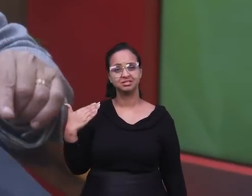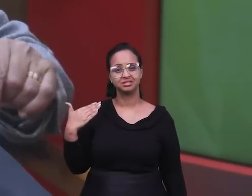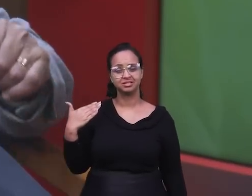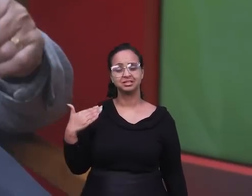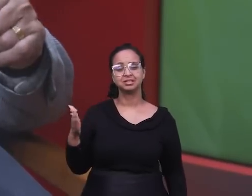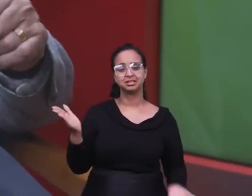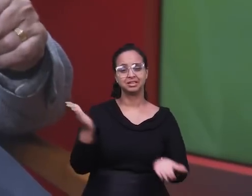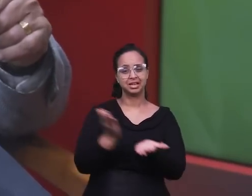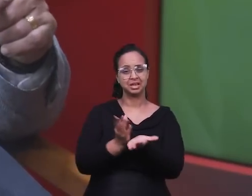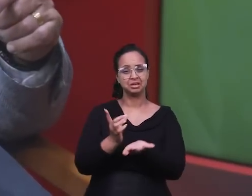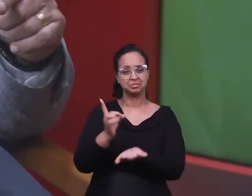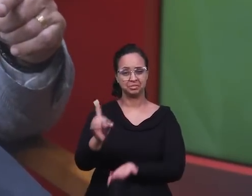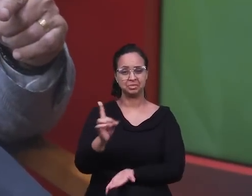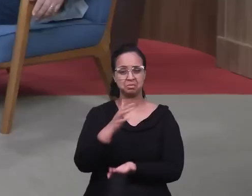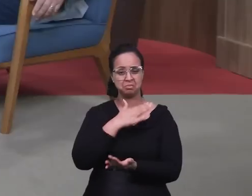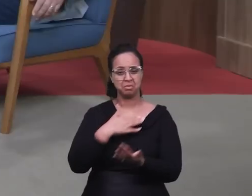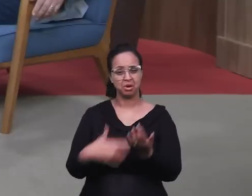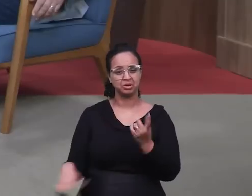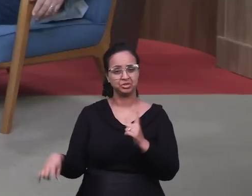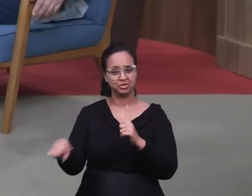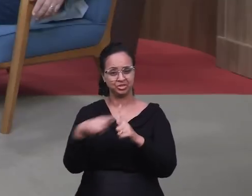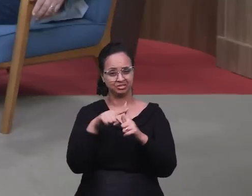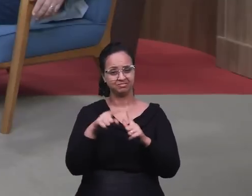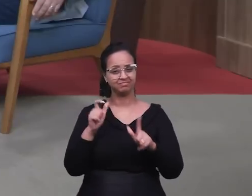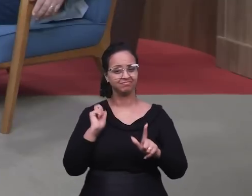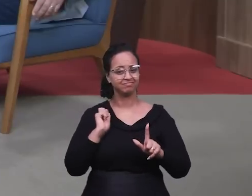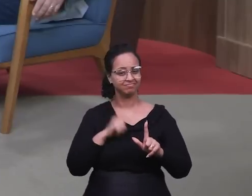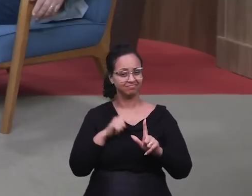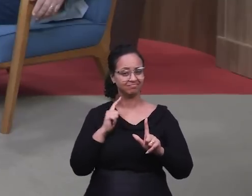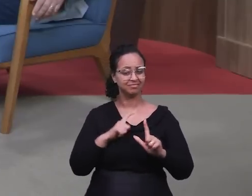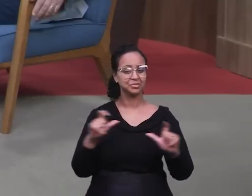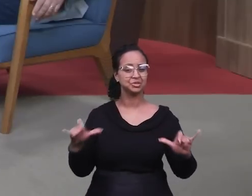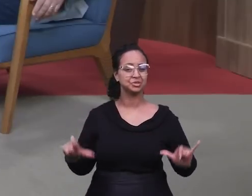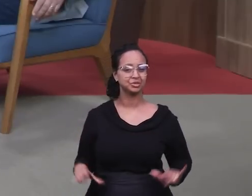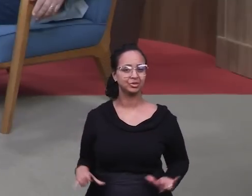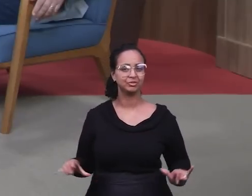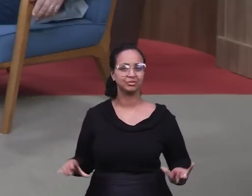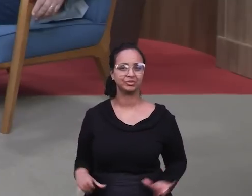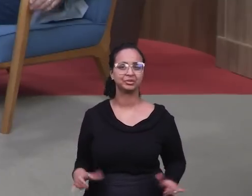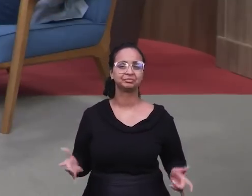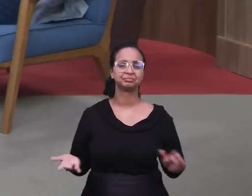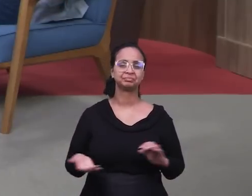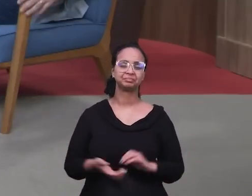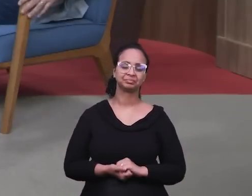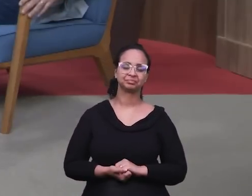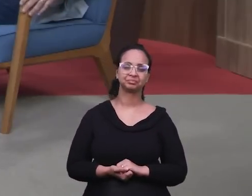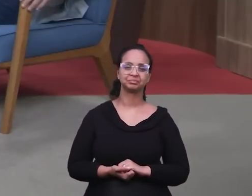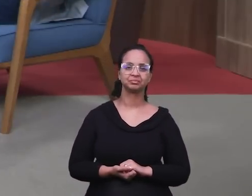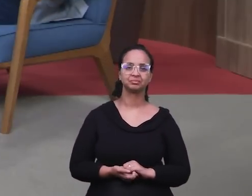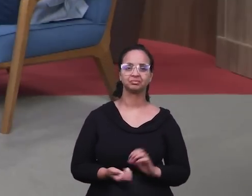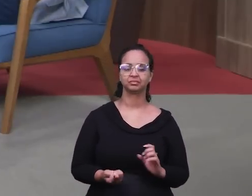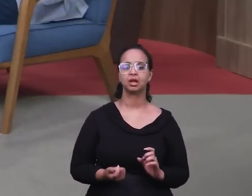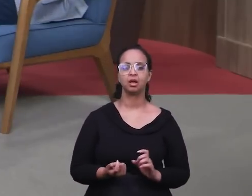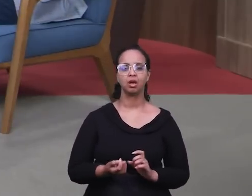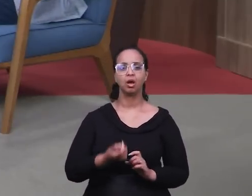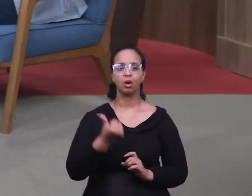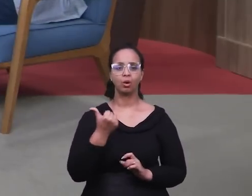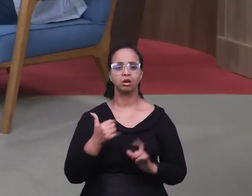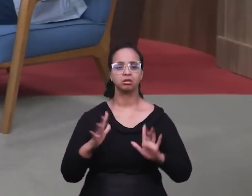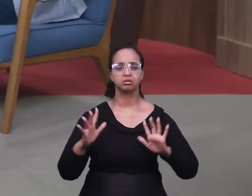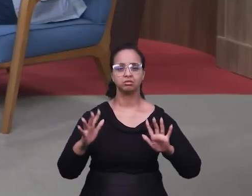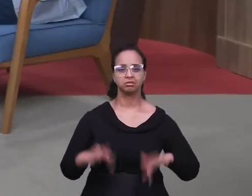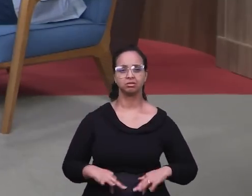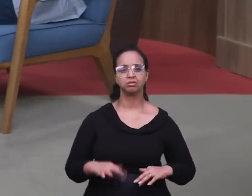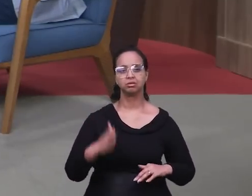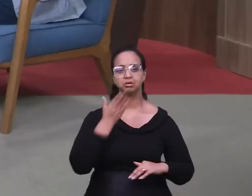não. A palavra, né? E morte de cruz. Bom, Daniel, caminhando agora para o final desse